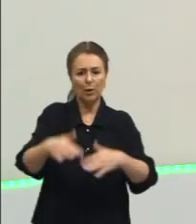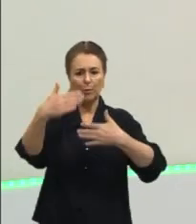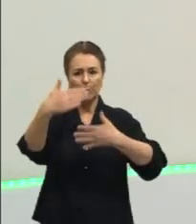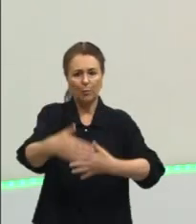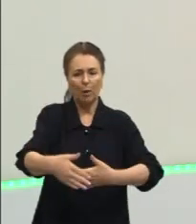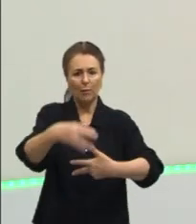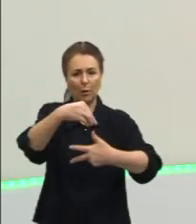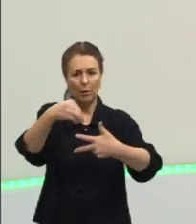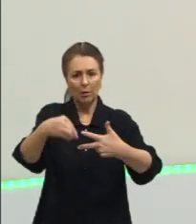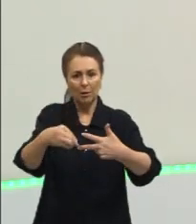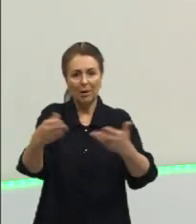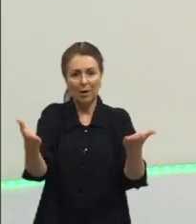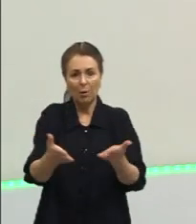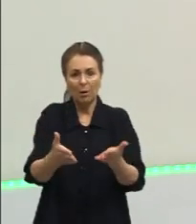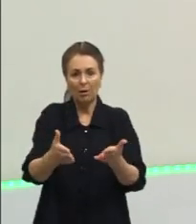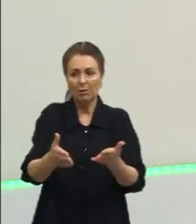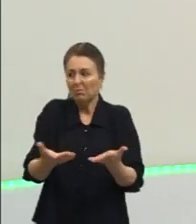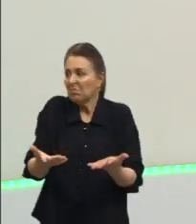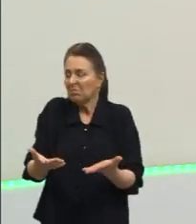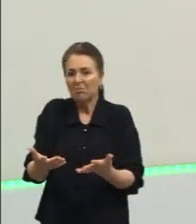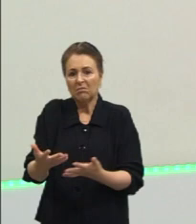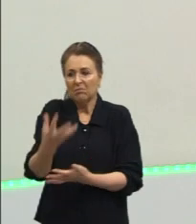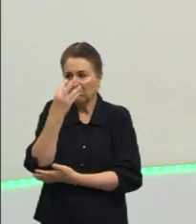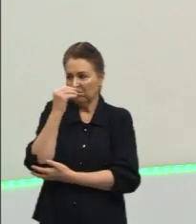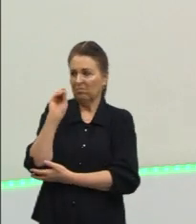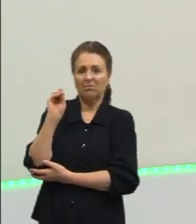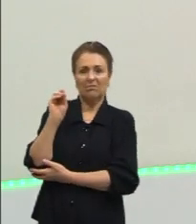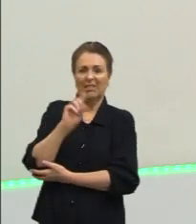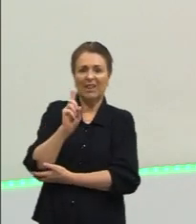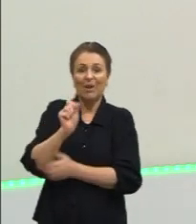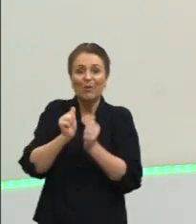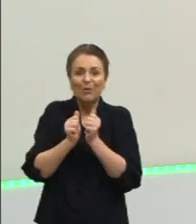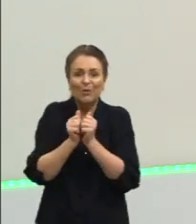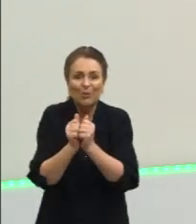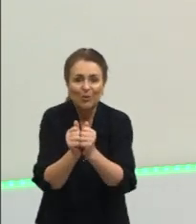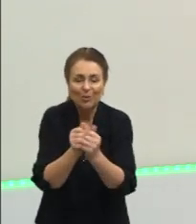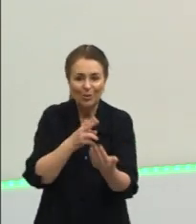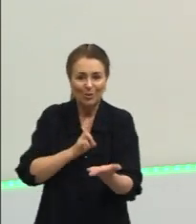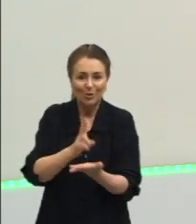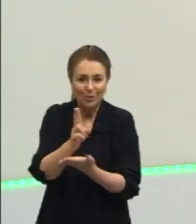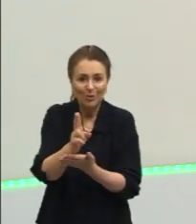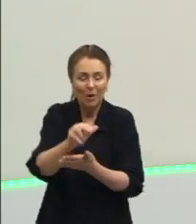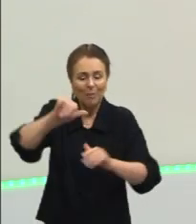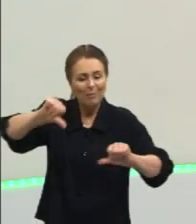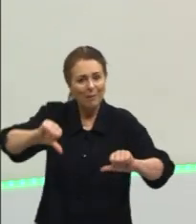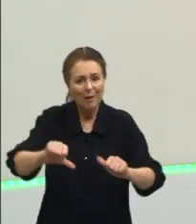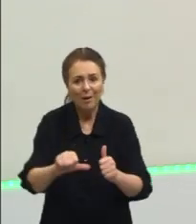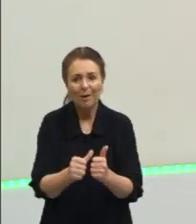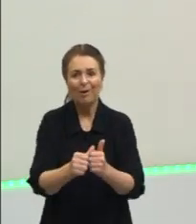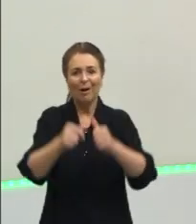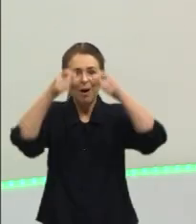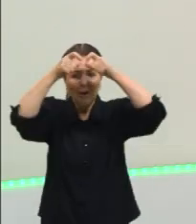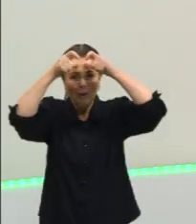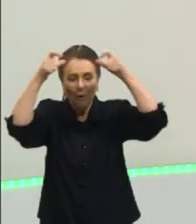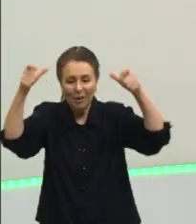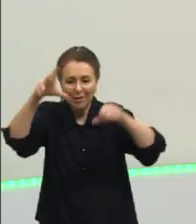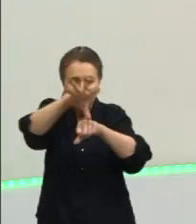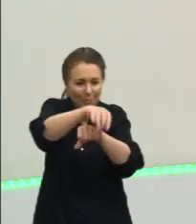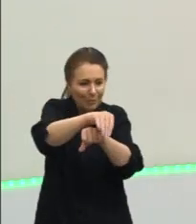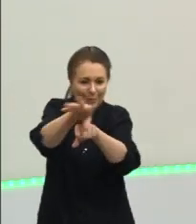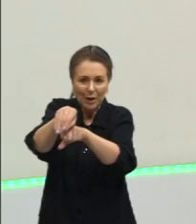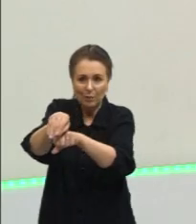vocês não podem nos acompanhar e não podem cada vez mais aprimorar os conhecimentos de vocês né Todos nós